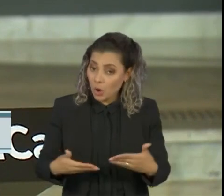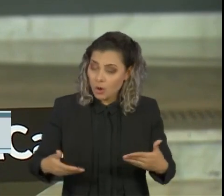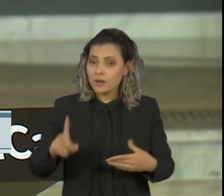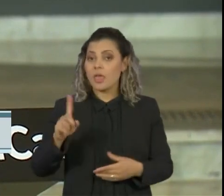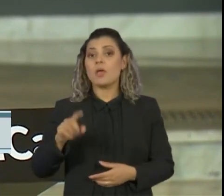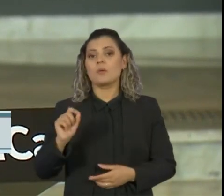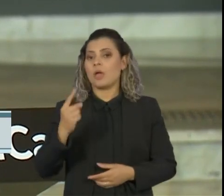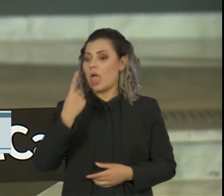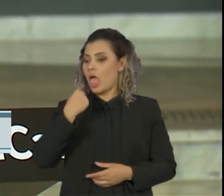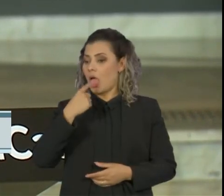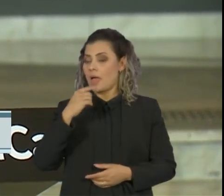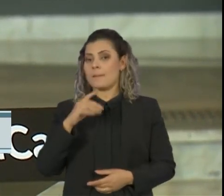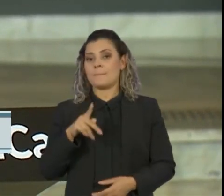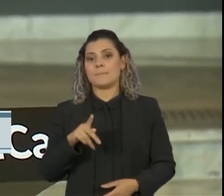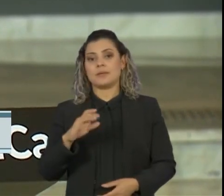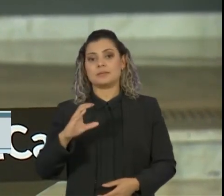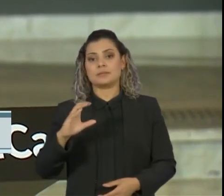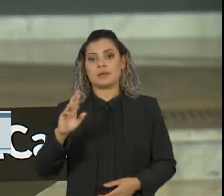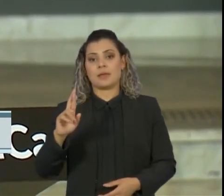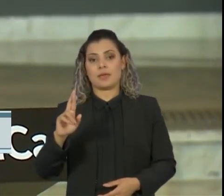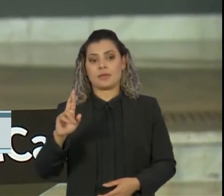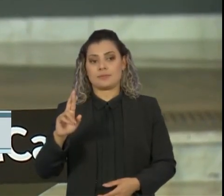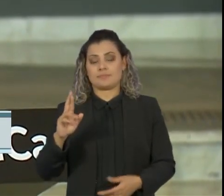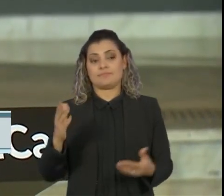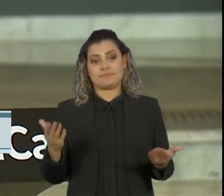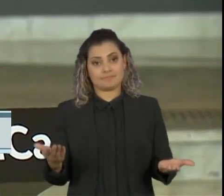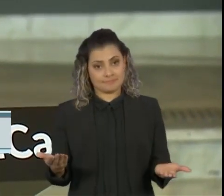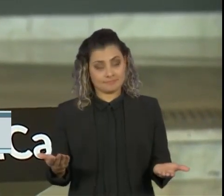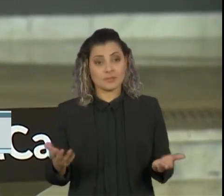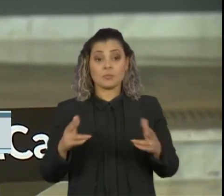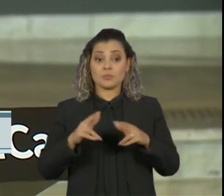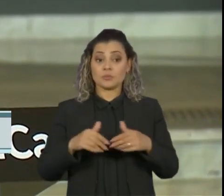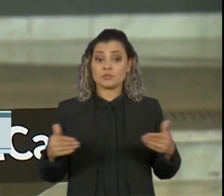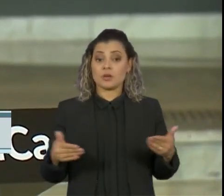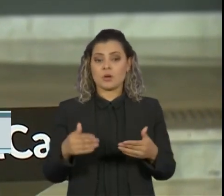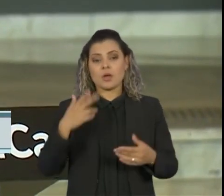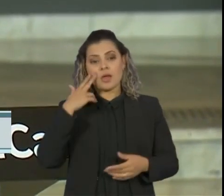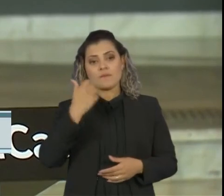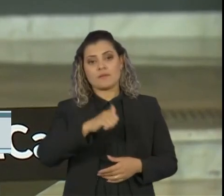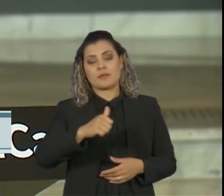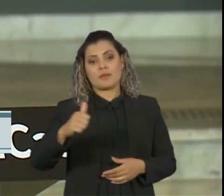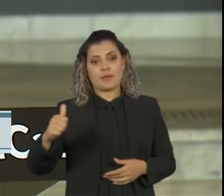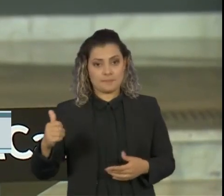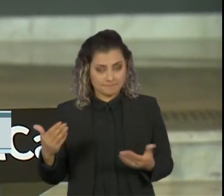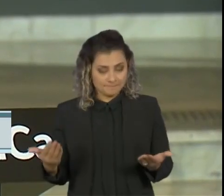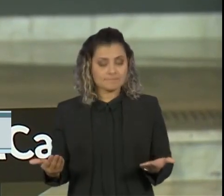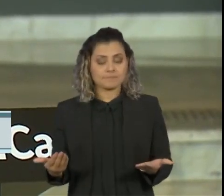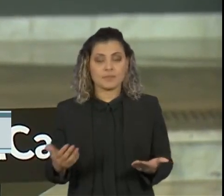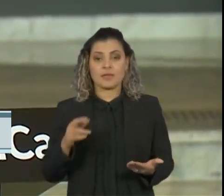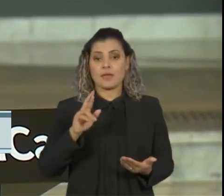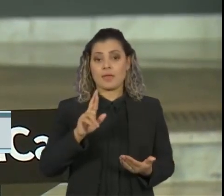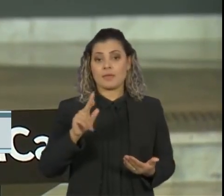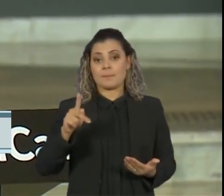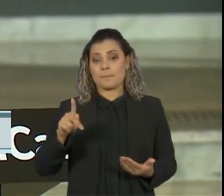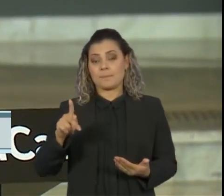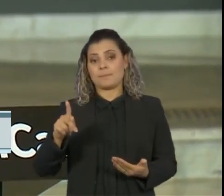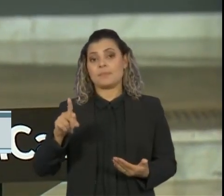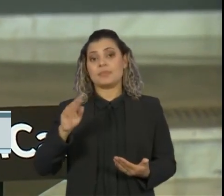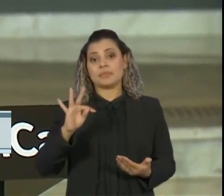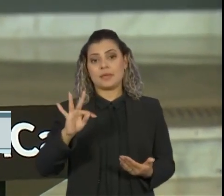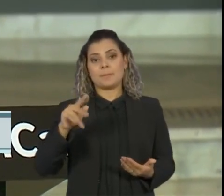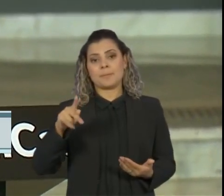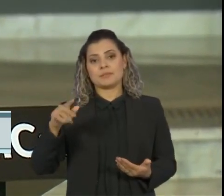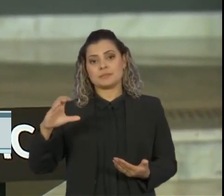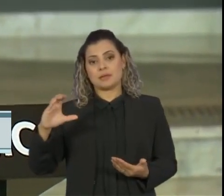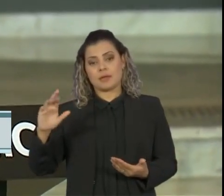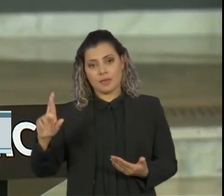o PCR. Então, essa é a estratégia de você avaliar a epidemia. Agora, o passado, ele nos diz